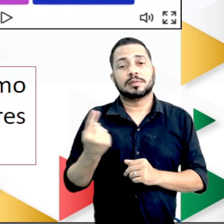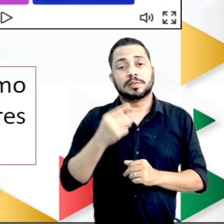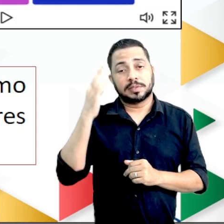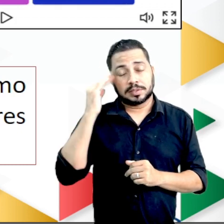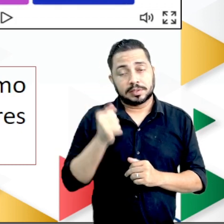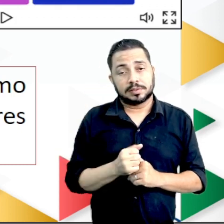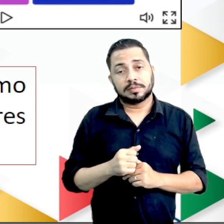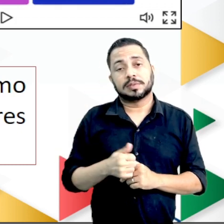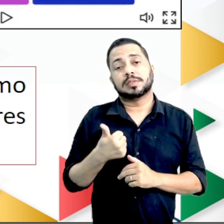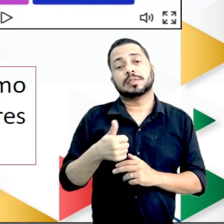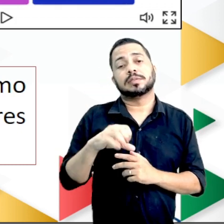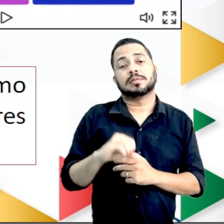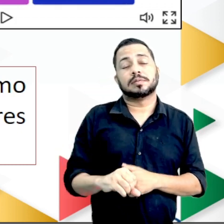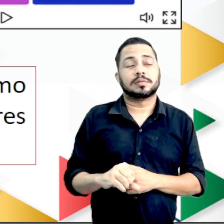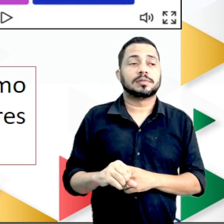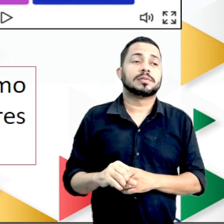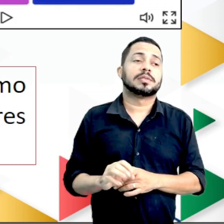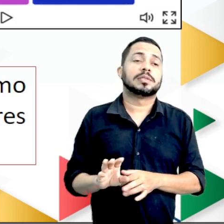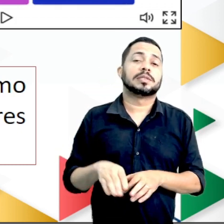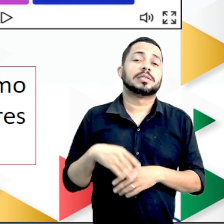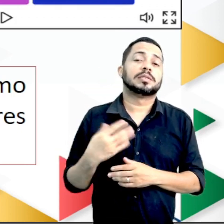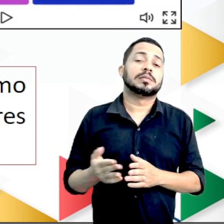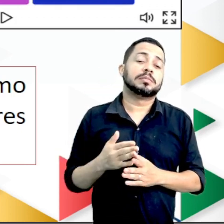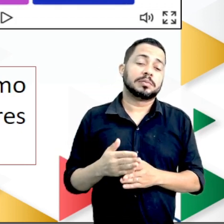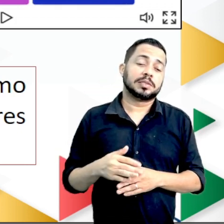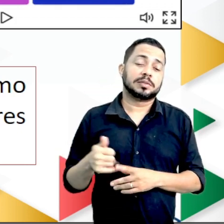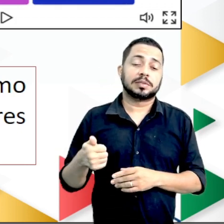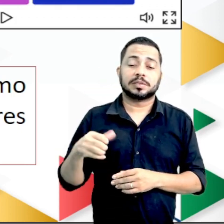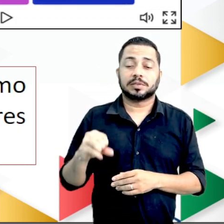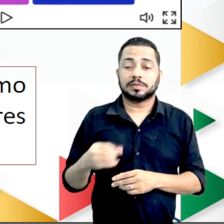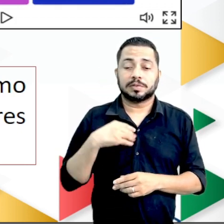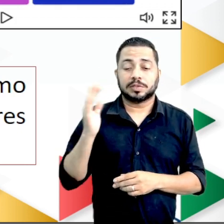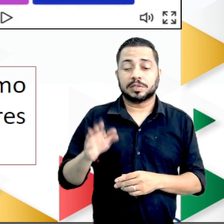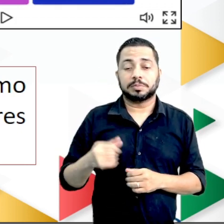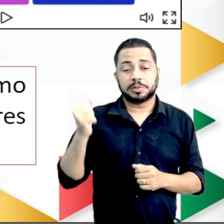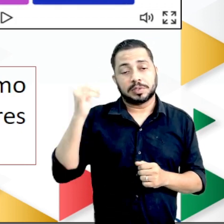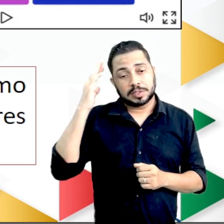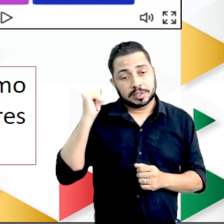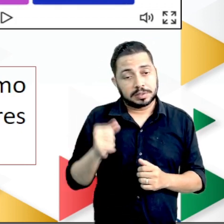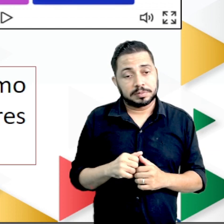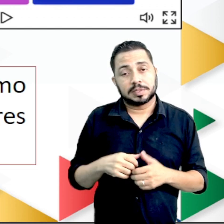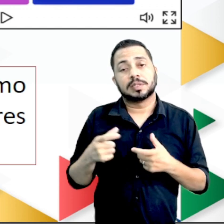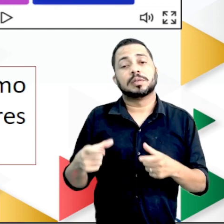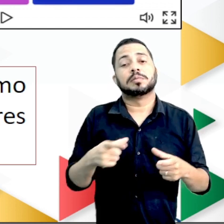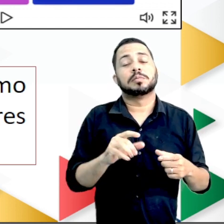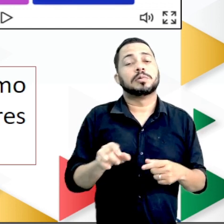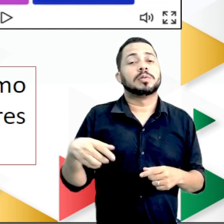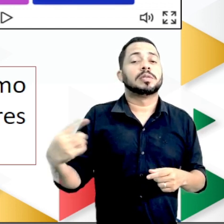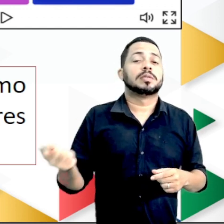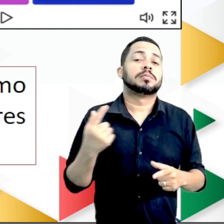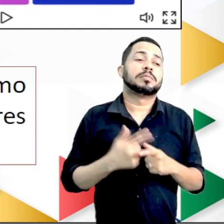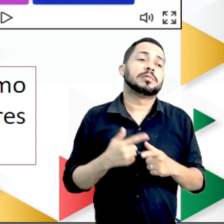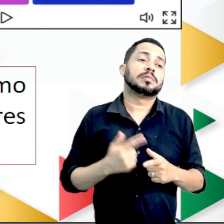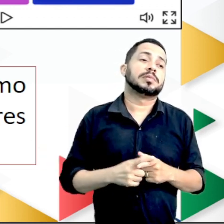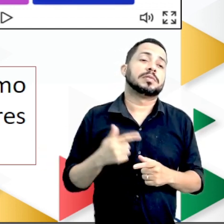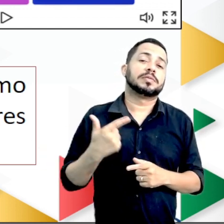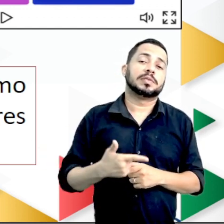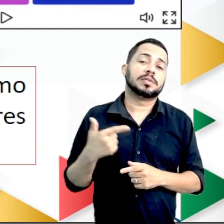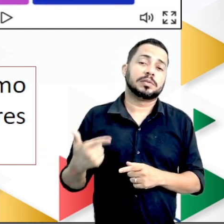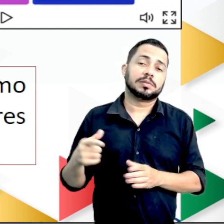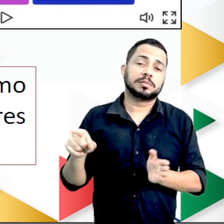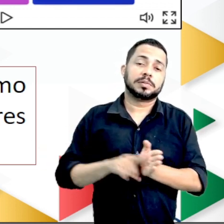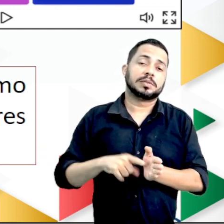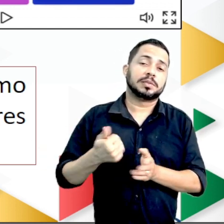ó, 19. E aí, a partir do 19, eu já posso saber quem é o posterior, porque eu posso pegar 22